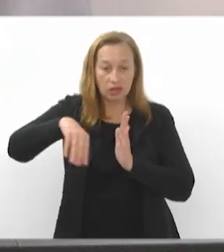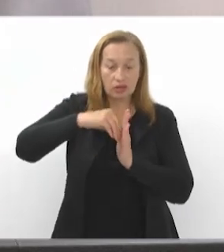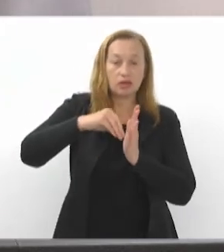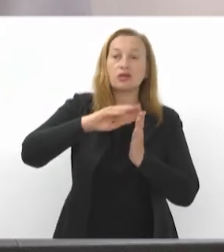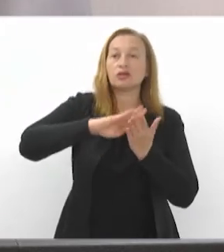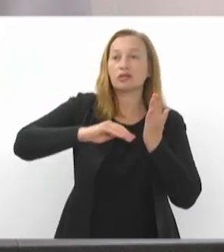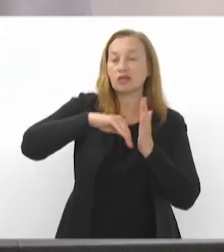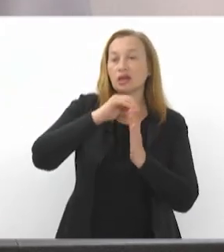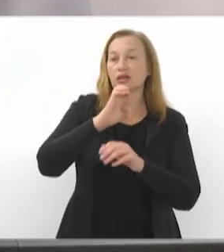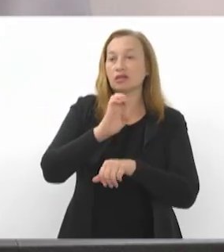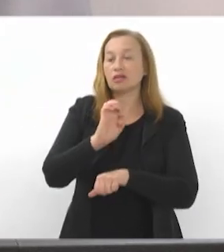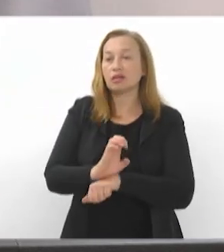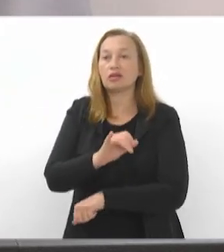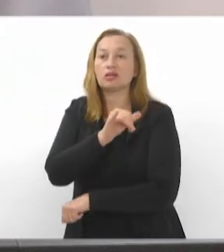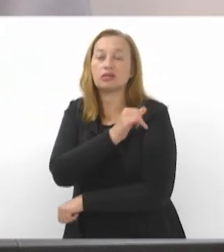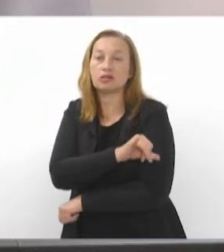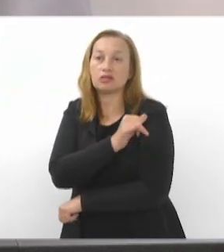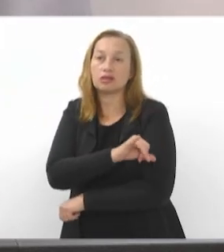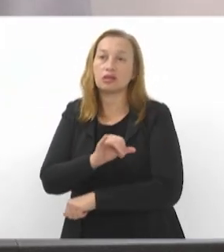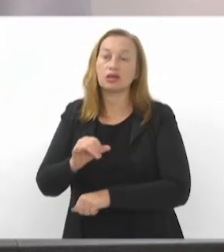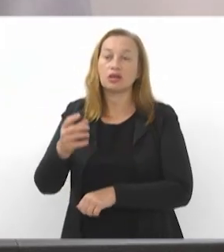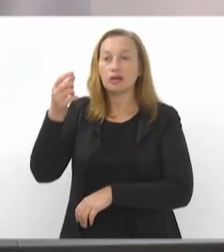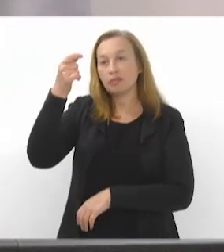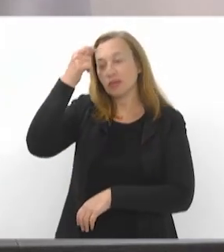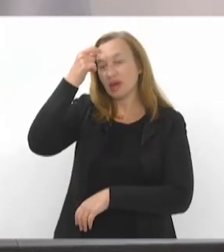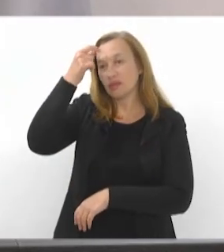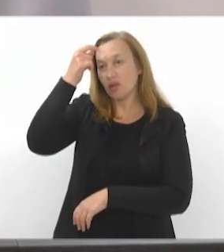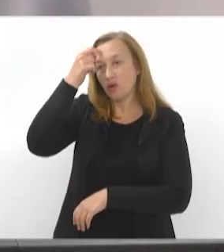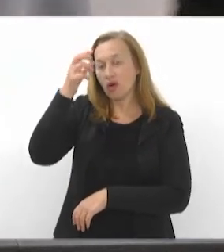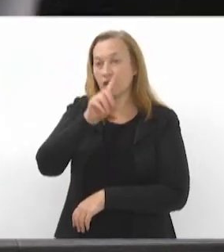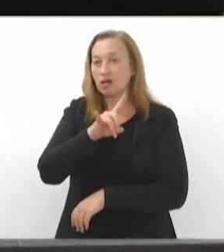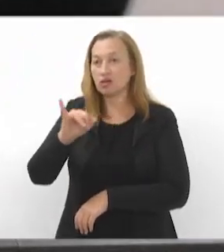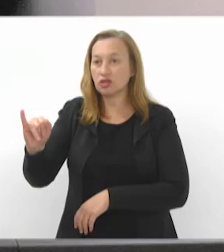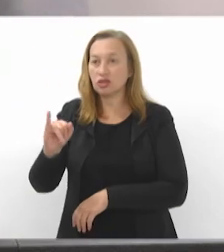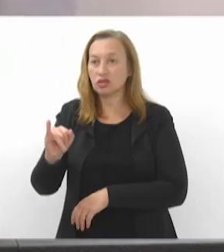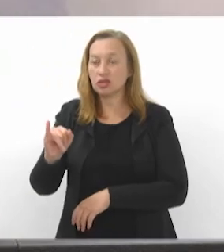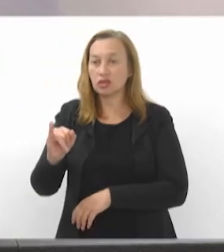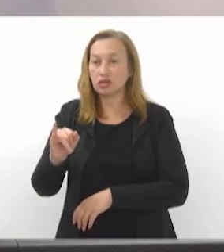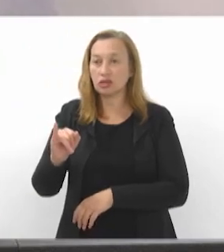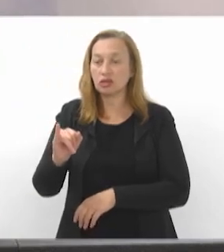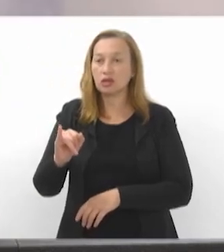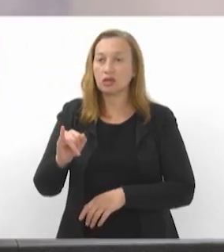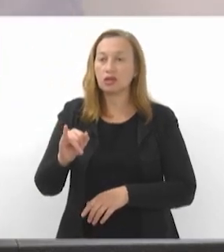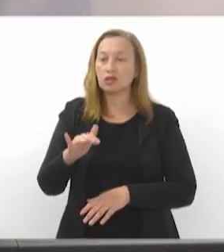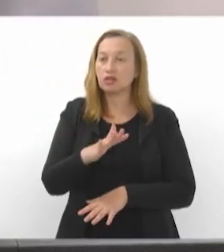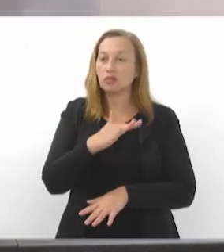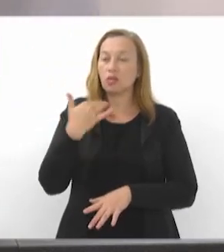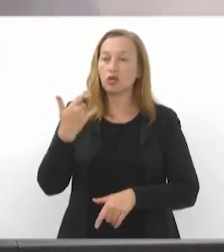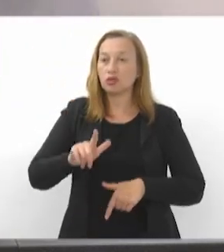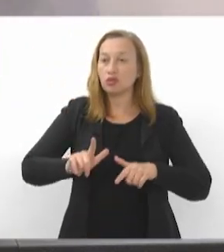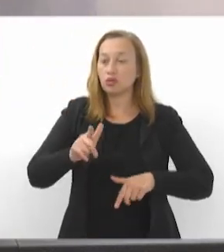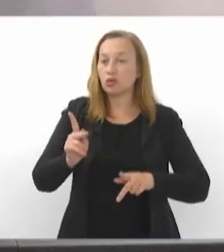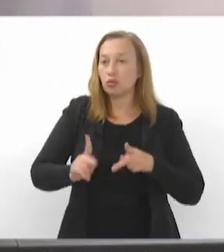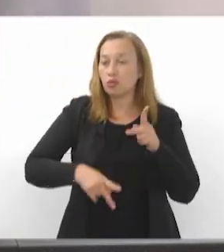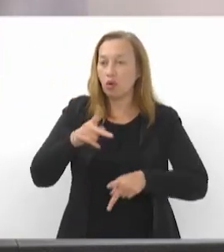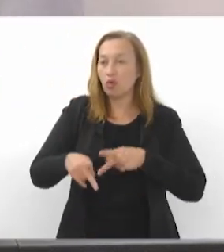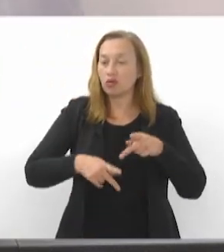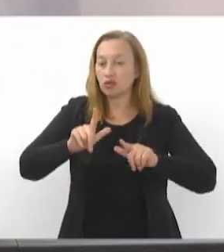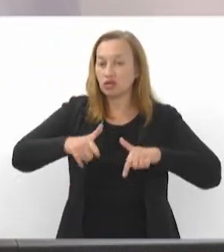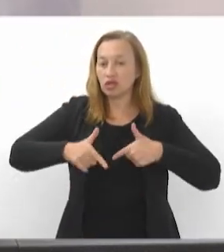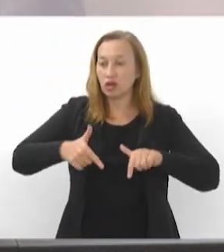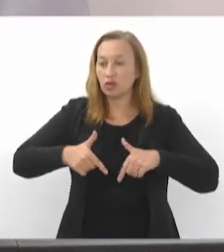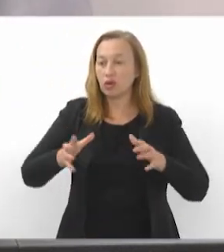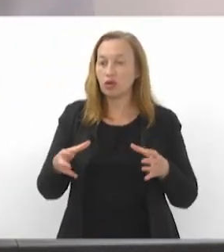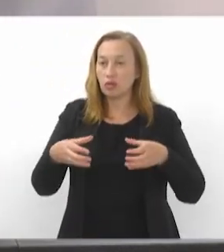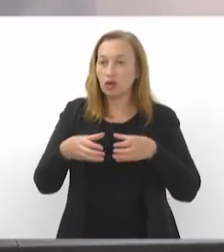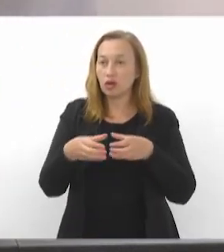Estado do Rio de Janeiro o dia em memória às vítimas do massacre ao povo de Israel pelo grupo terrorista Hamas,